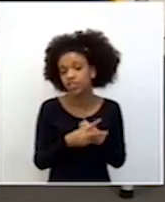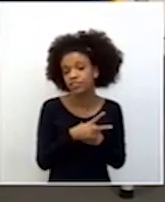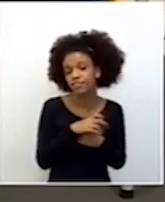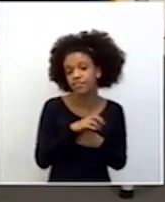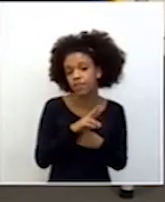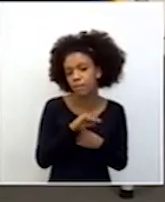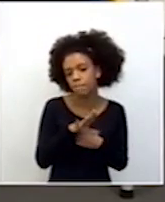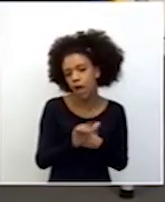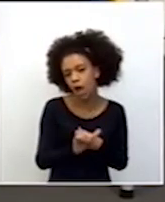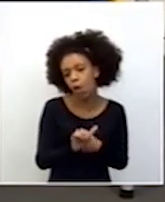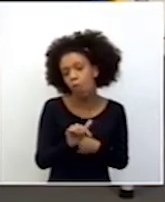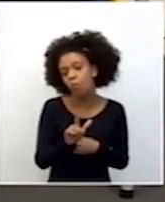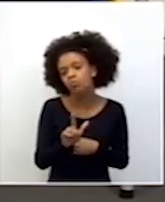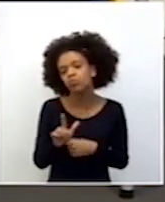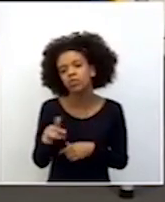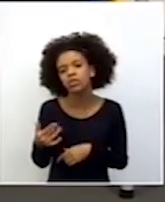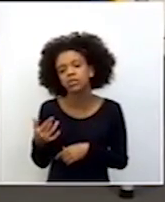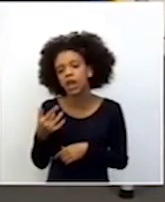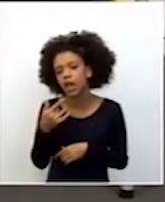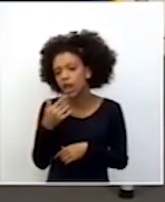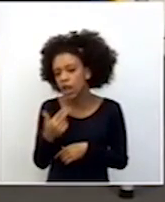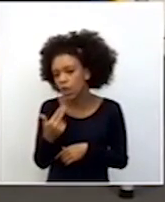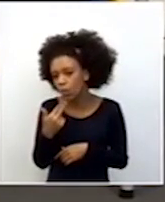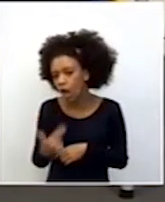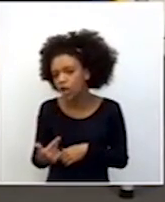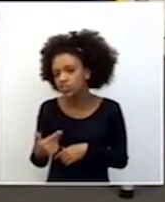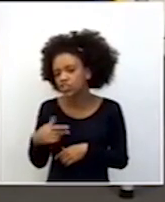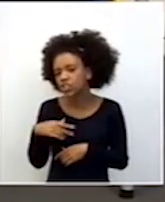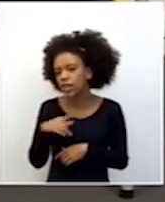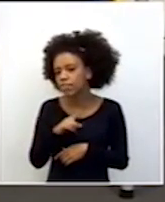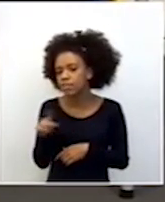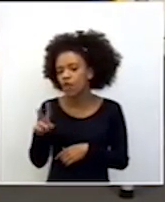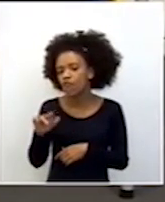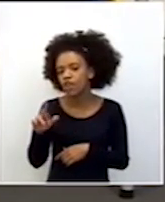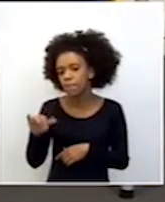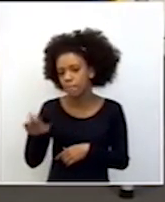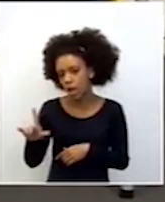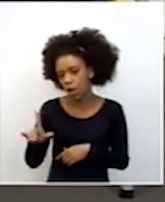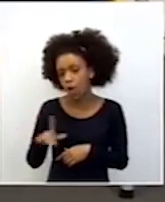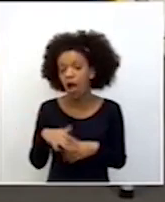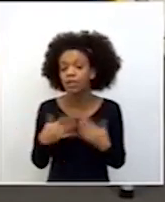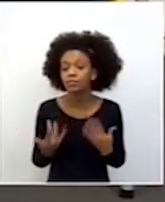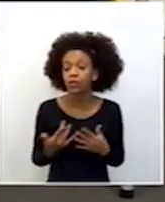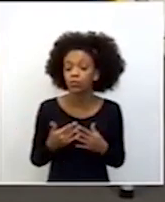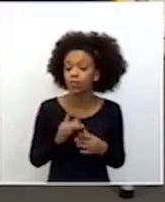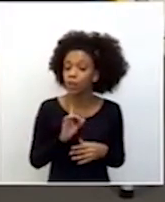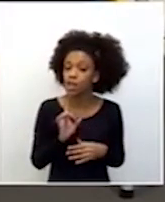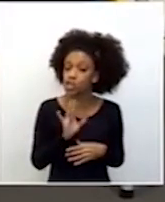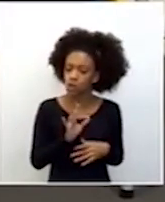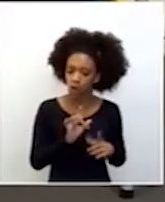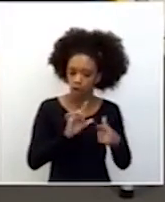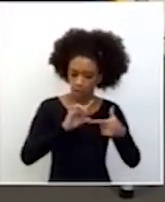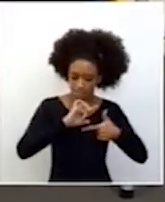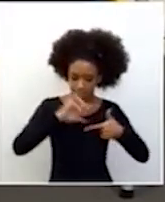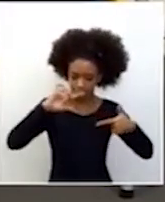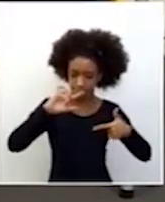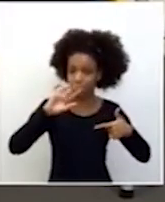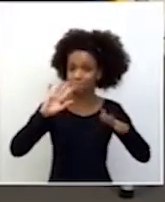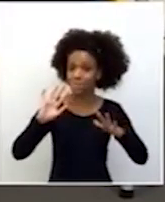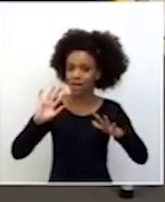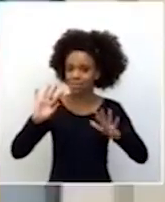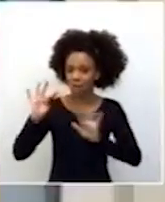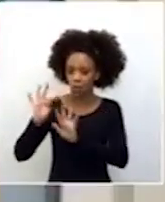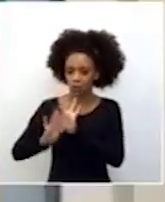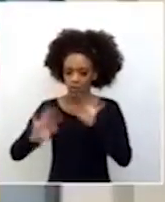Isso mesmo. É isso que a gente está querendo dizer. Porque não só a imagem quer retratar, mas o texto atrelado a